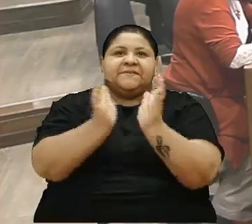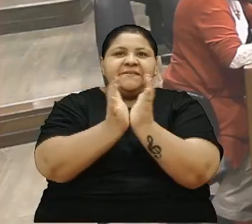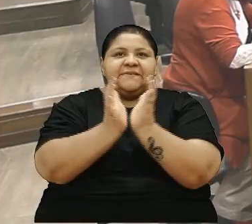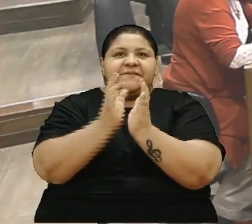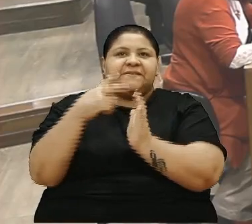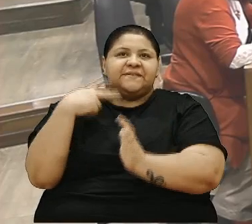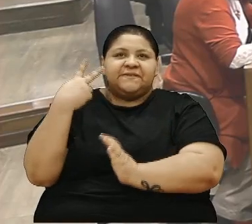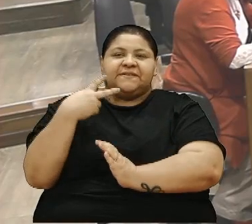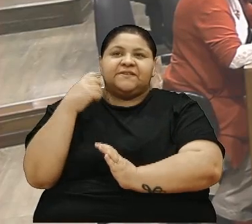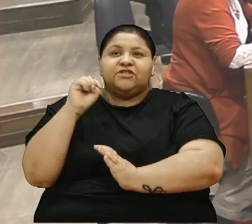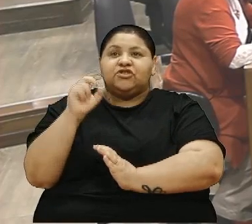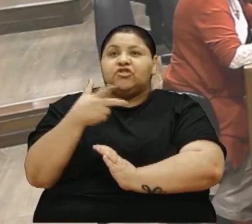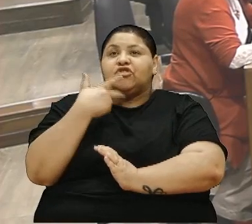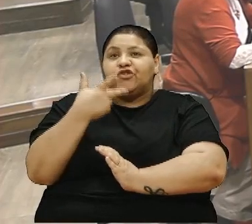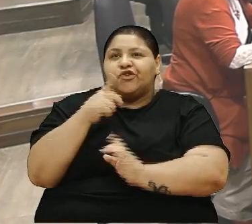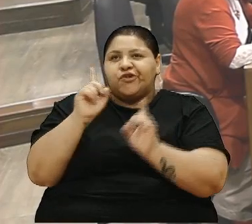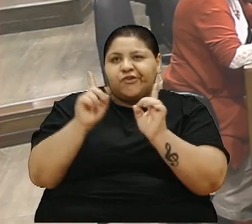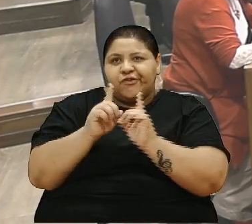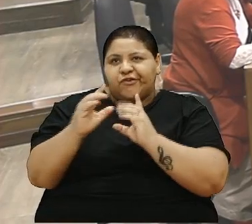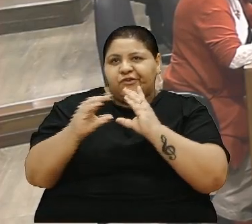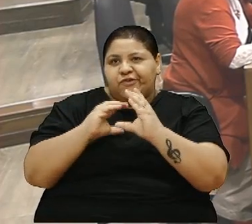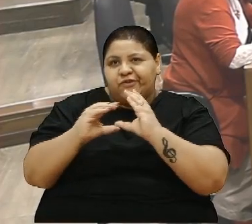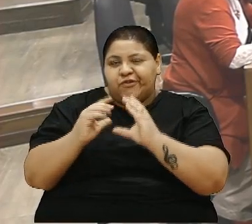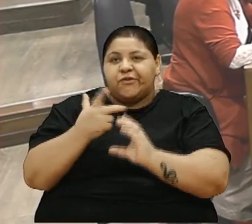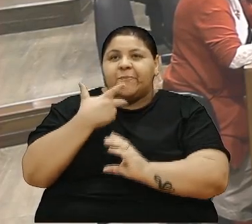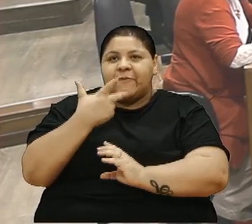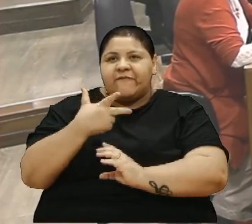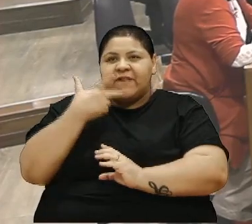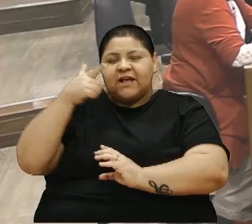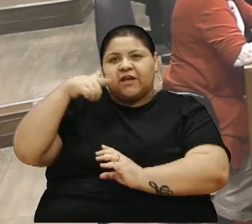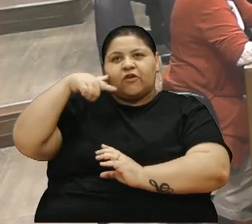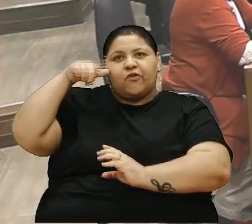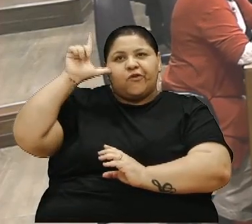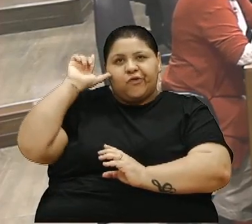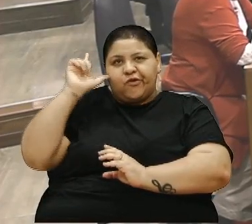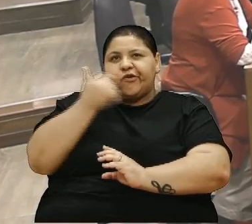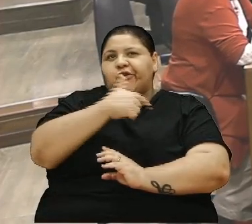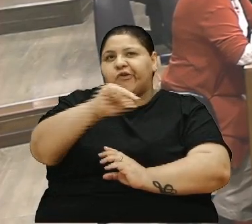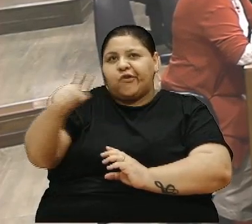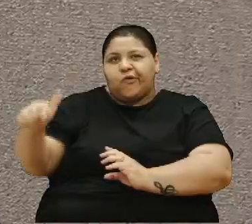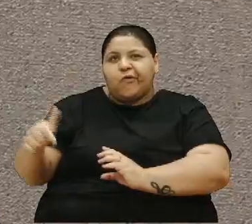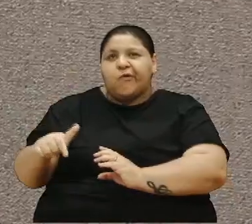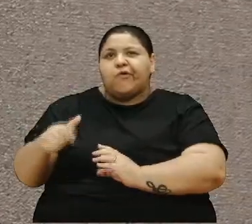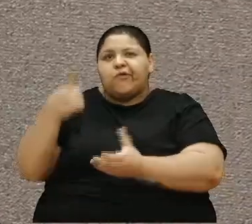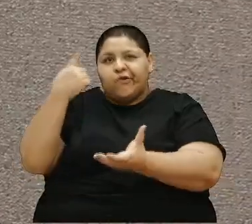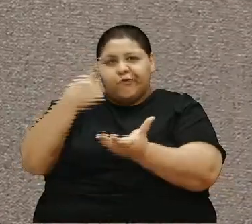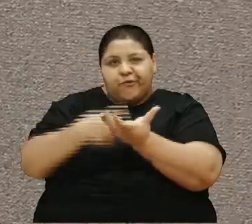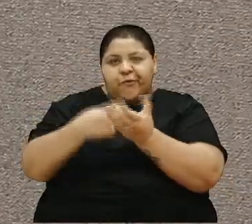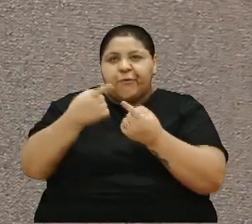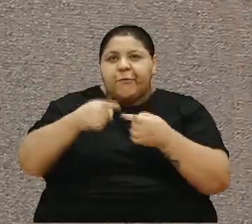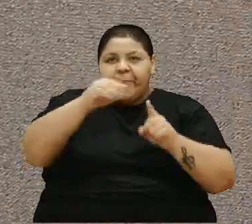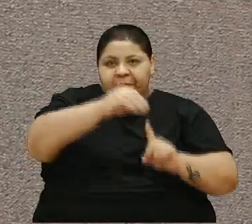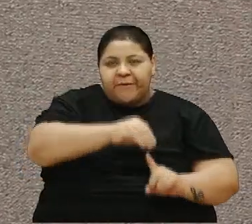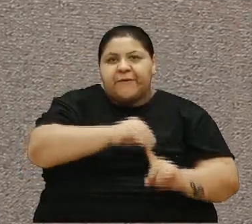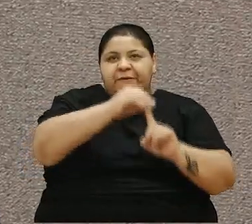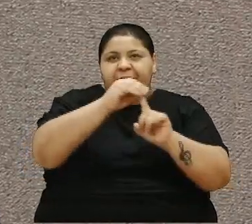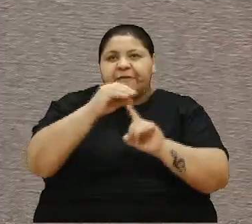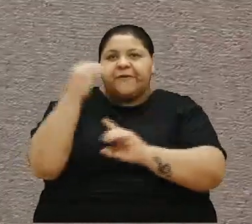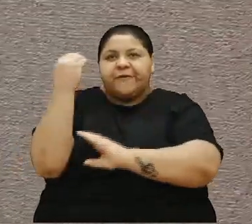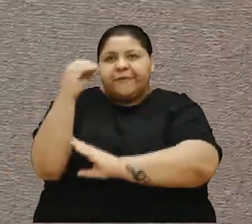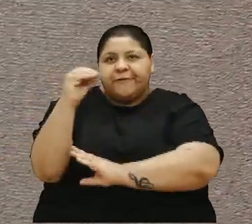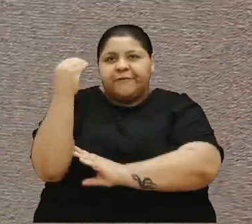Eu só quero usar esse espaço do Pequeno Expediente para contar que ontem, entre outras agendas, mas a principal do dia de ontem em Porto